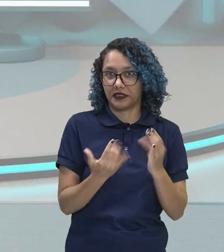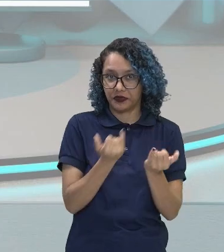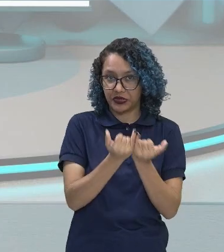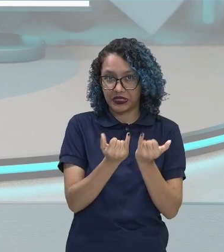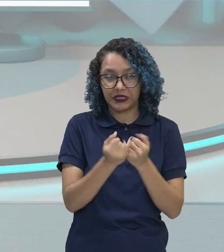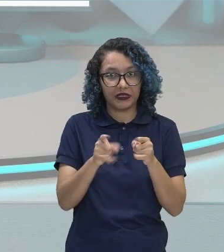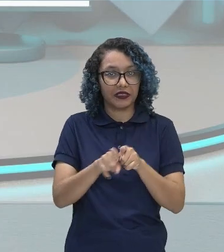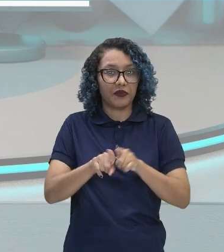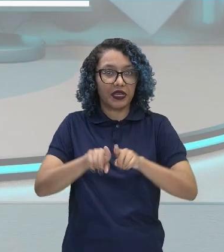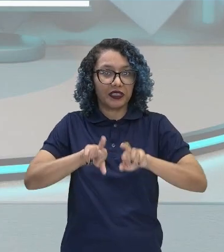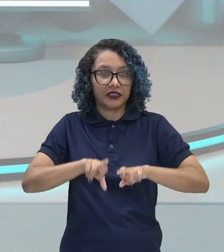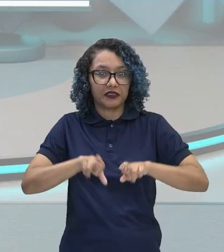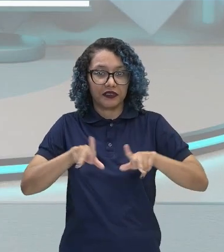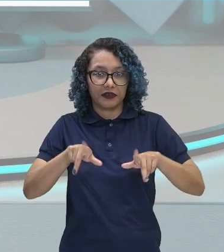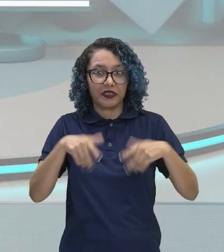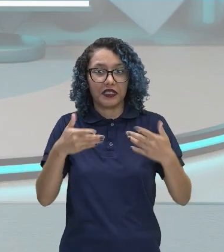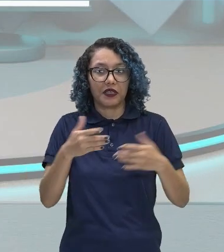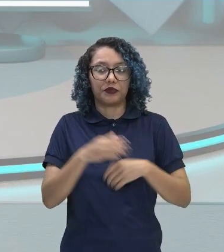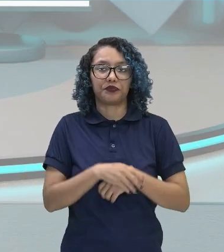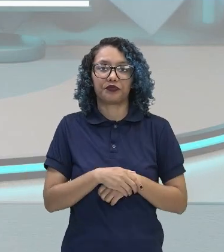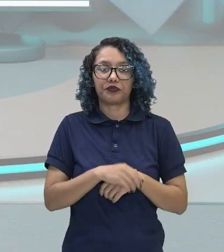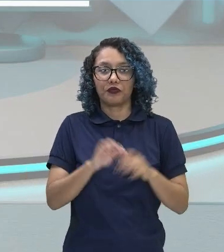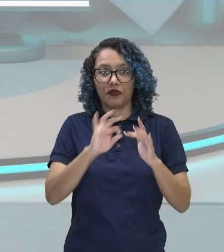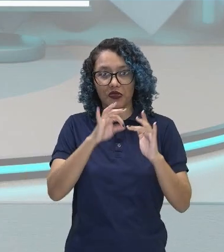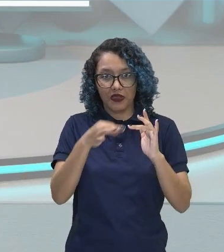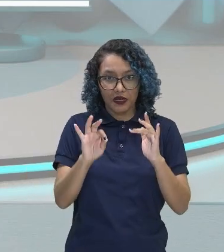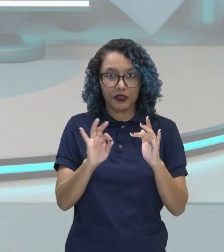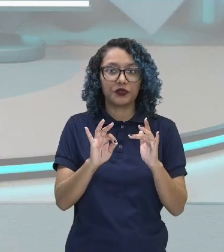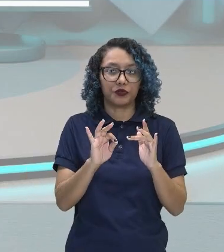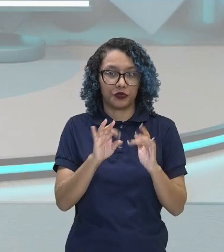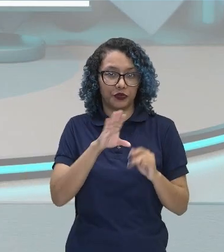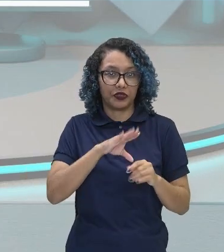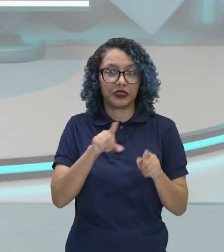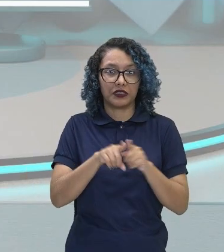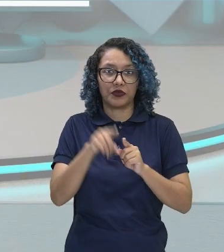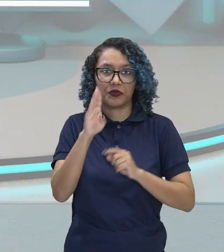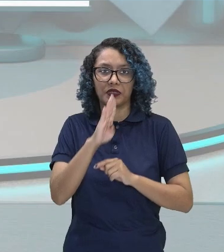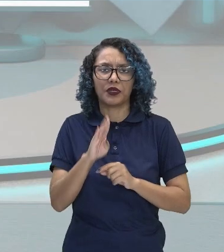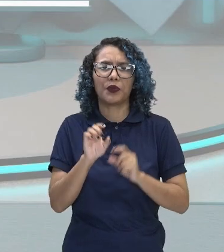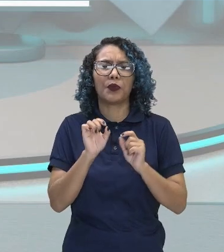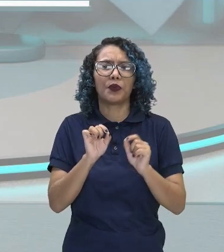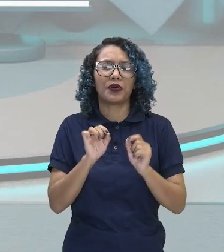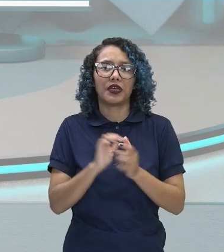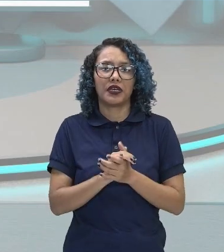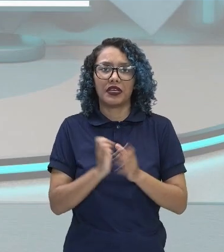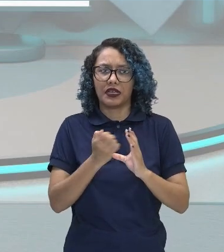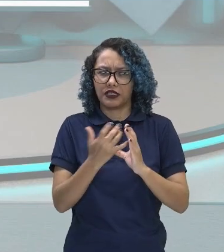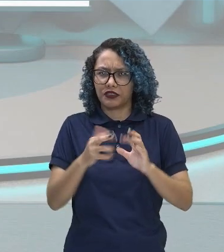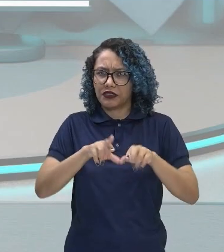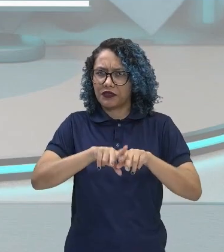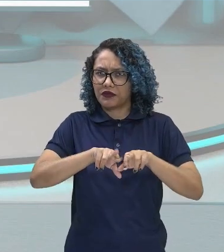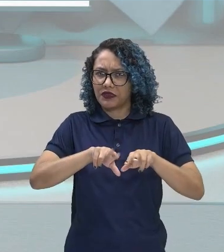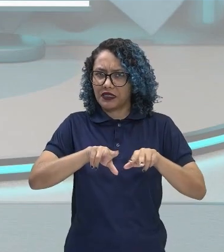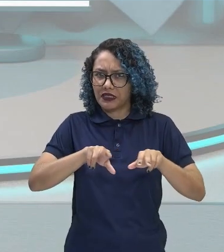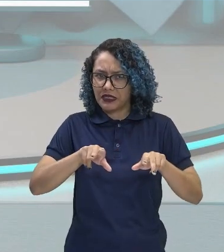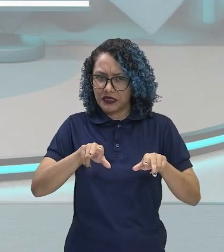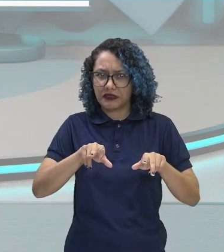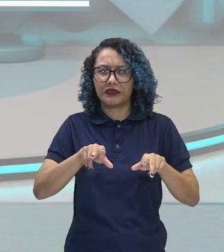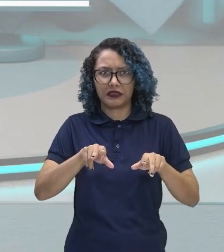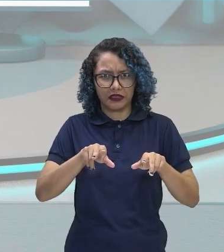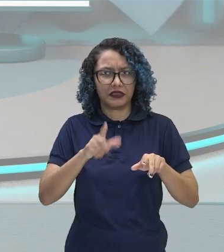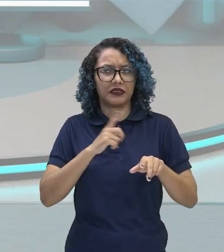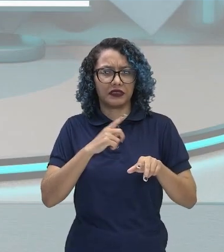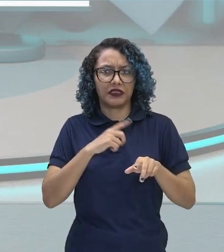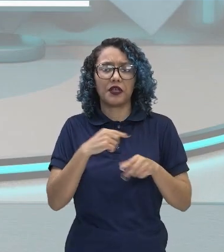O arcadismo português e o arcadismo brasileiro compartilham diversas características, pois ambos